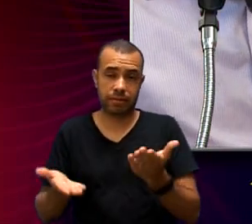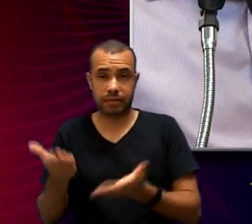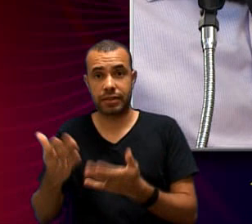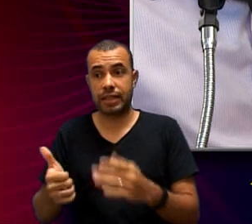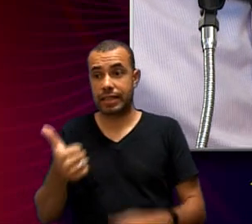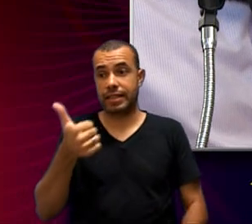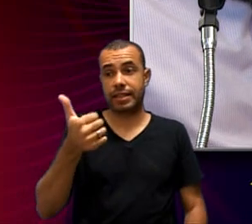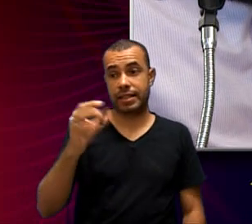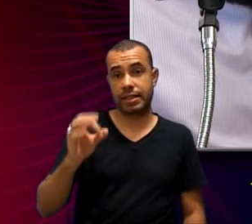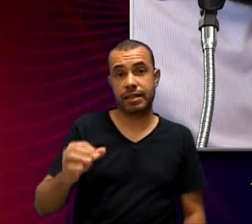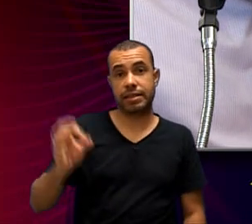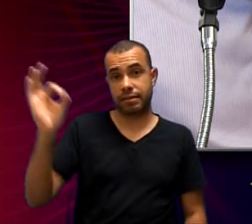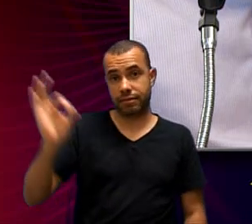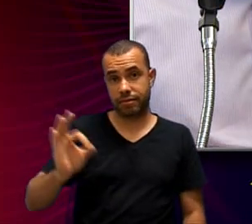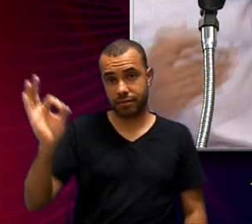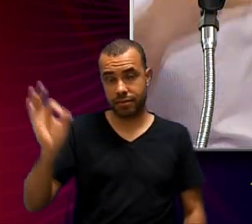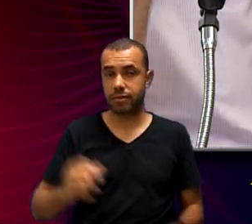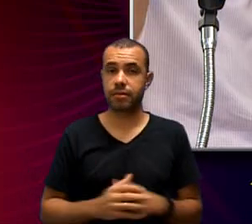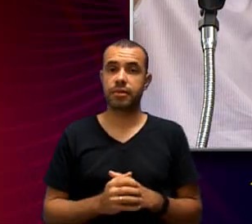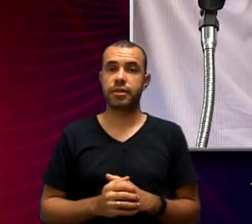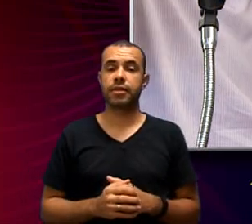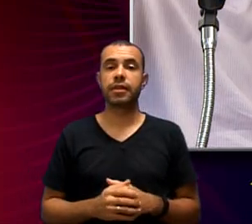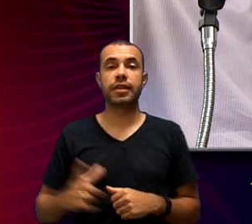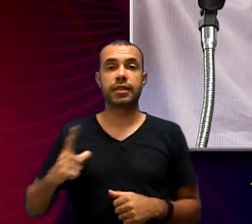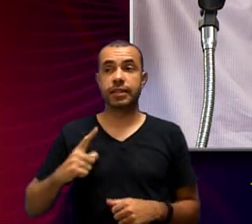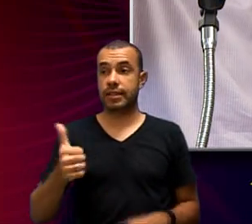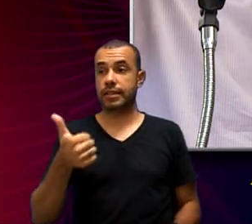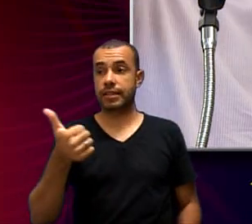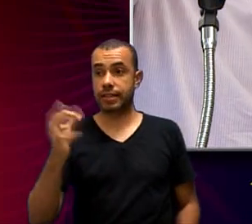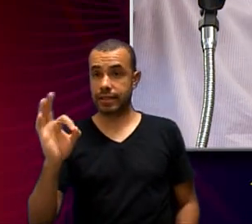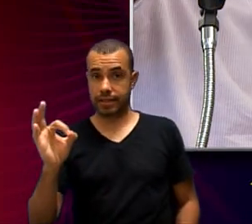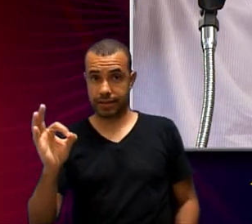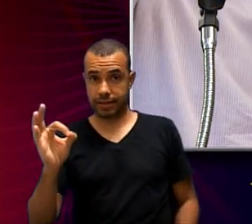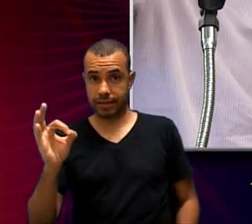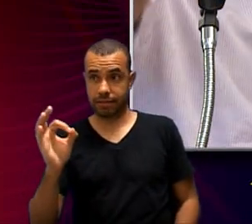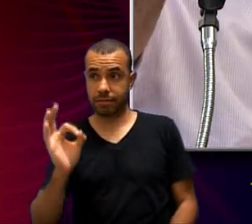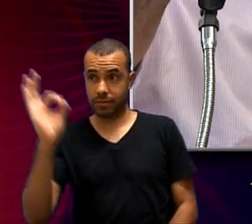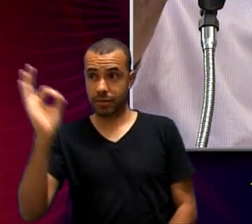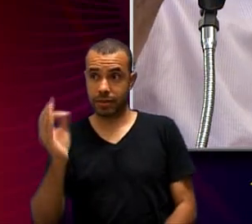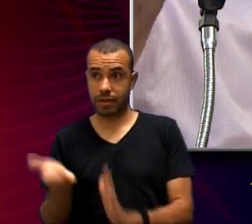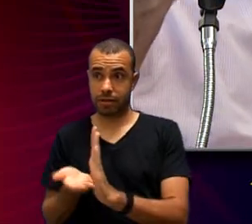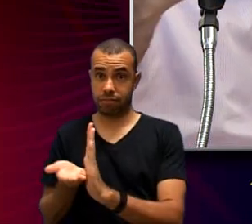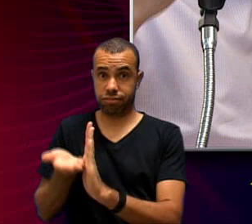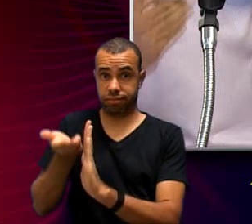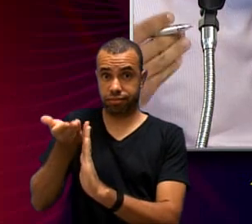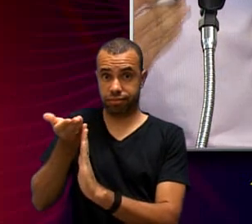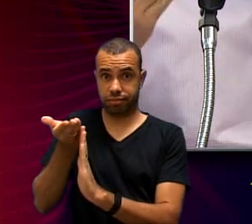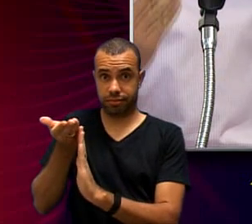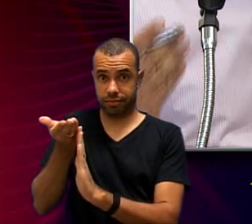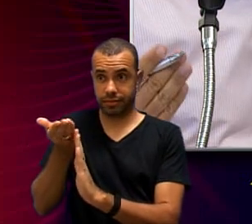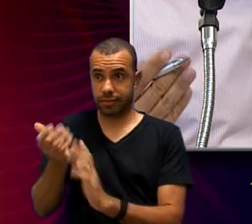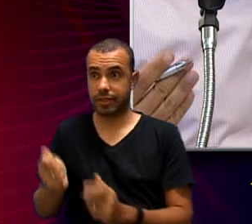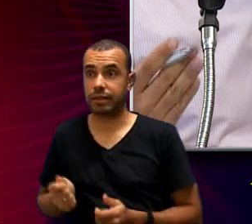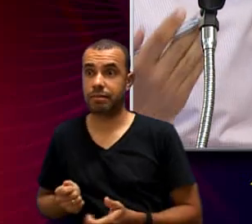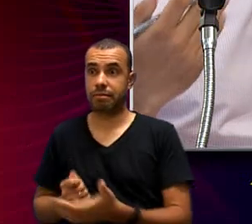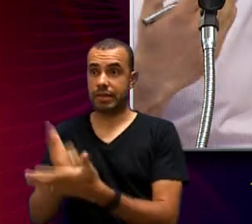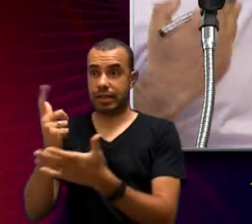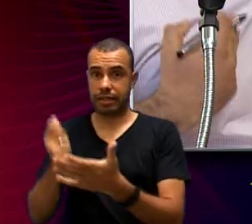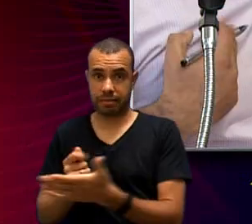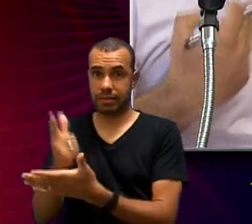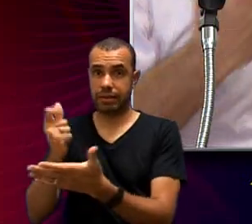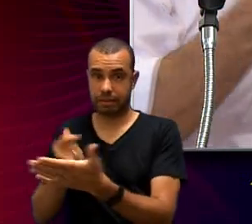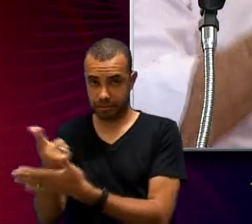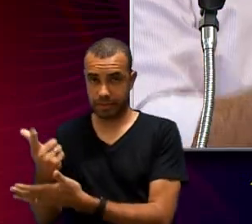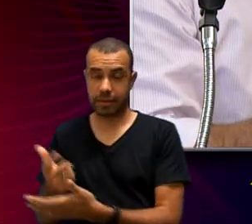então nós estamos falando que tem 10% de despesa acima do projetado e 6,50%